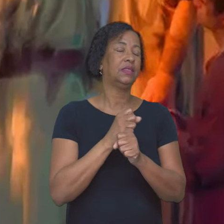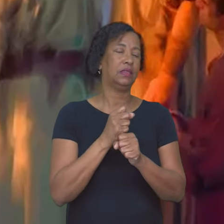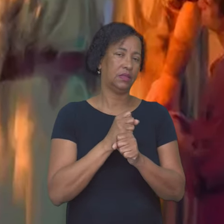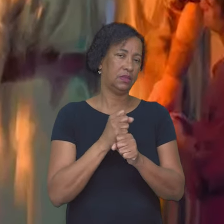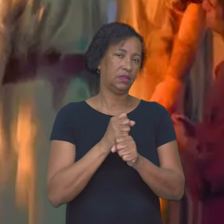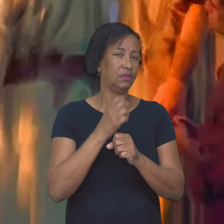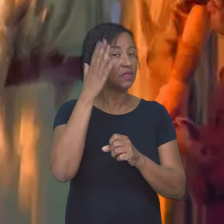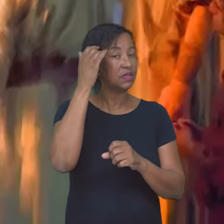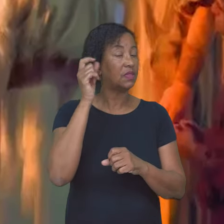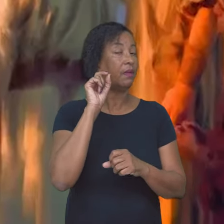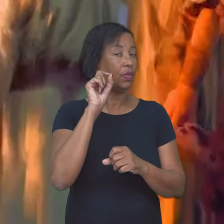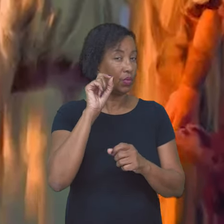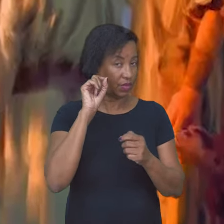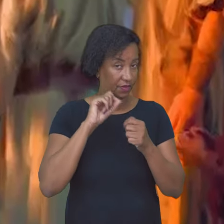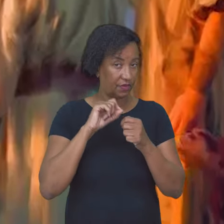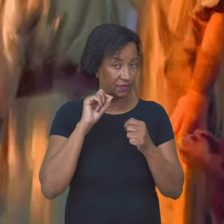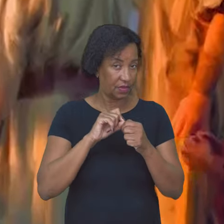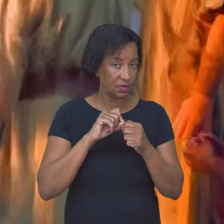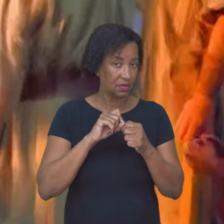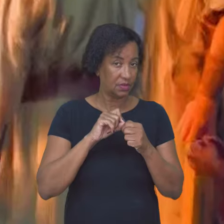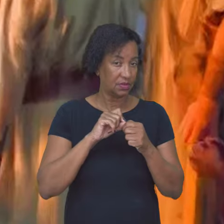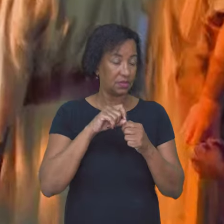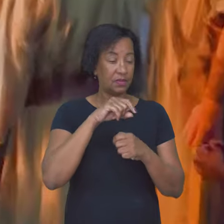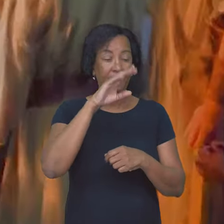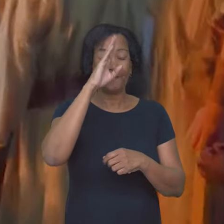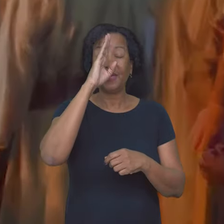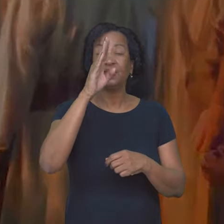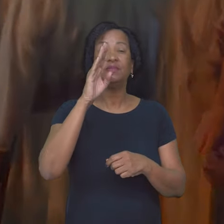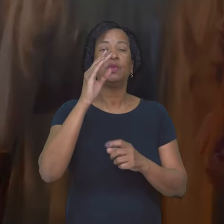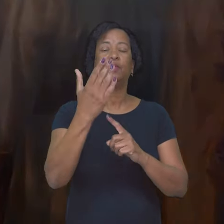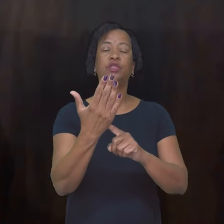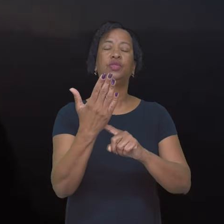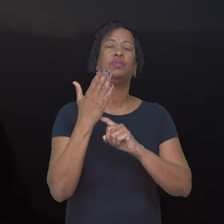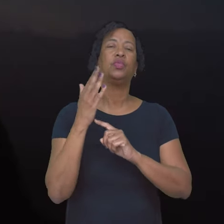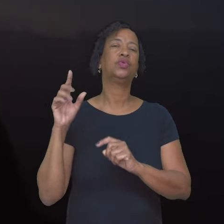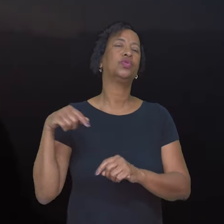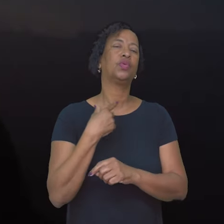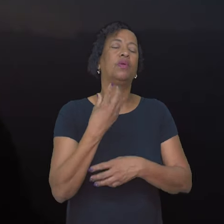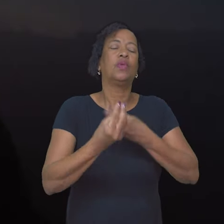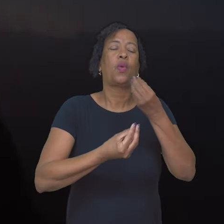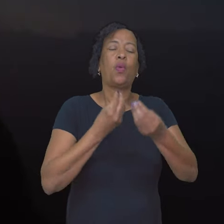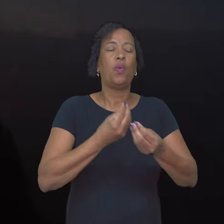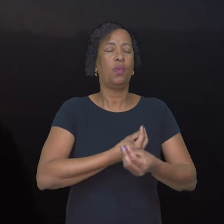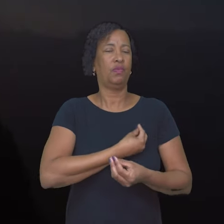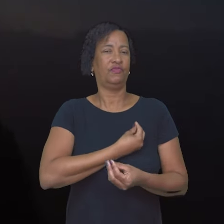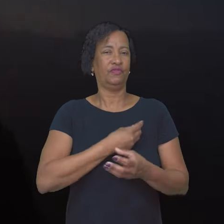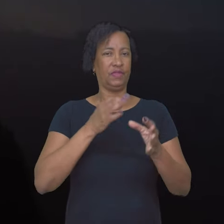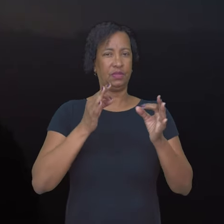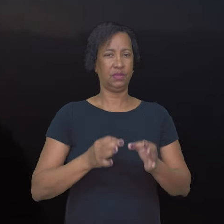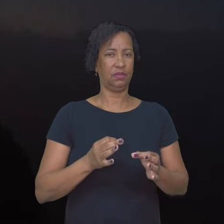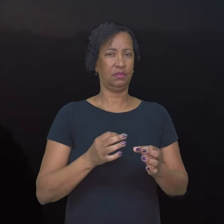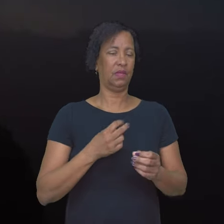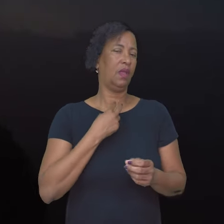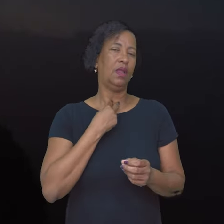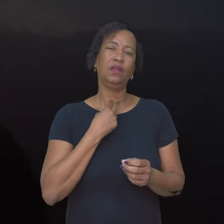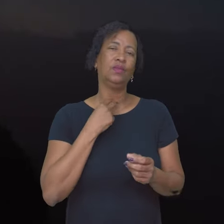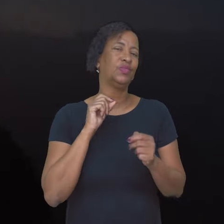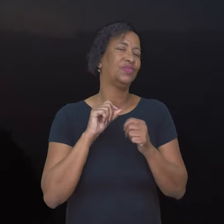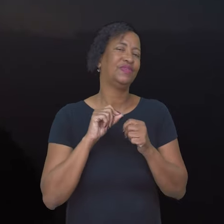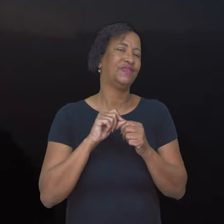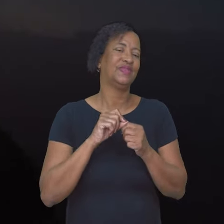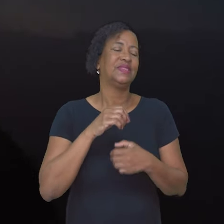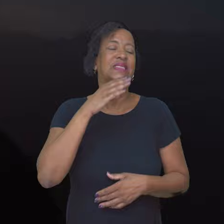sabe o que mais ele fez ele Principalmente nos mostrou como viver e isso ele não poderia ter feito apenas numa